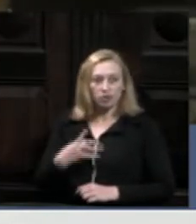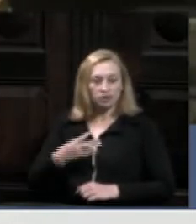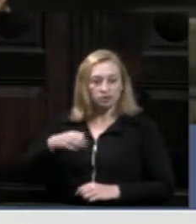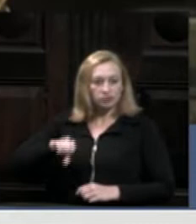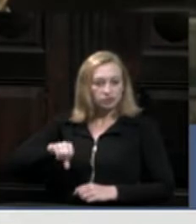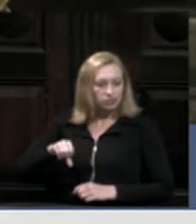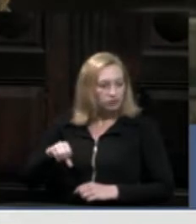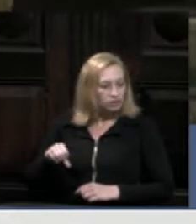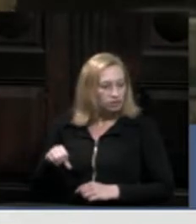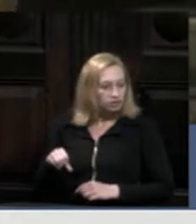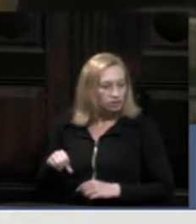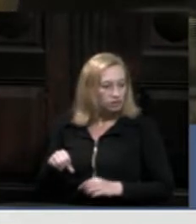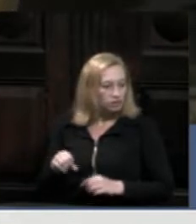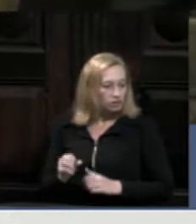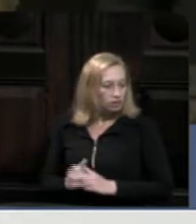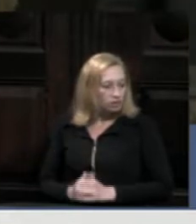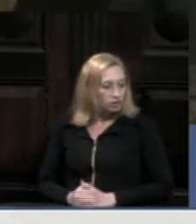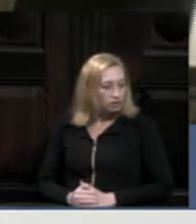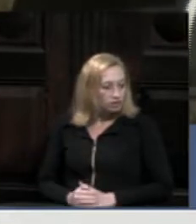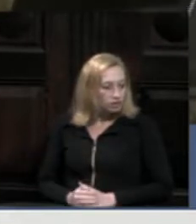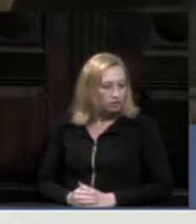Rolim.